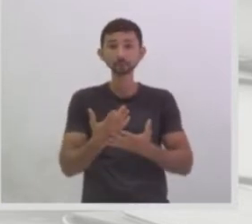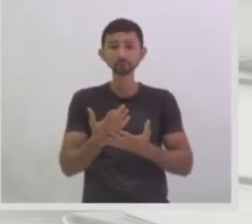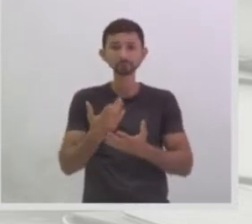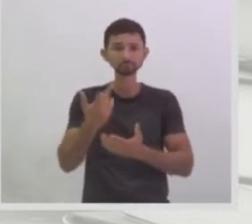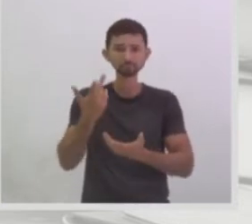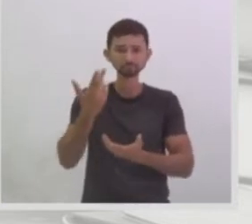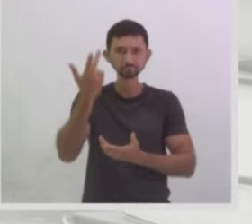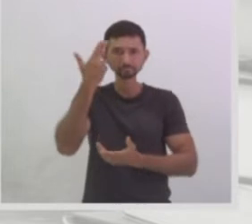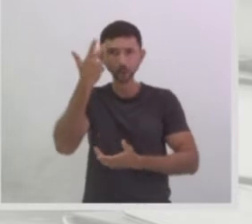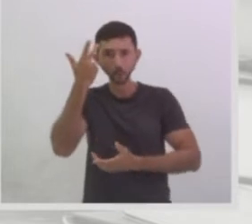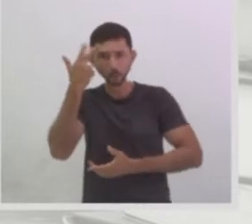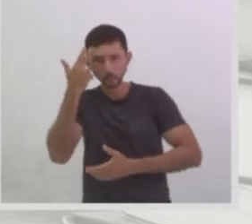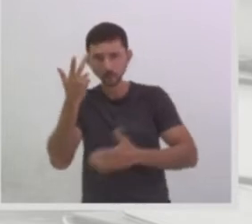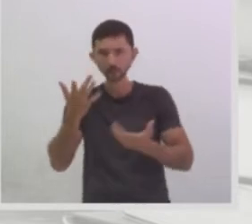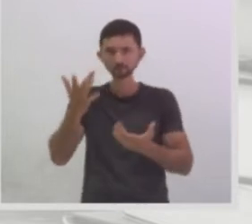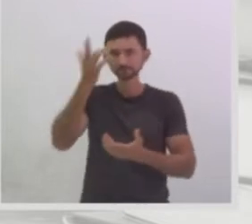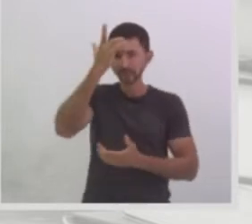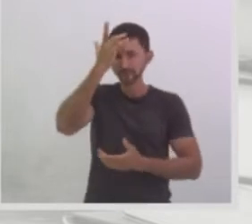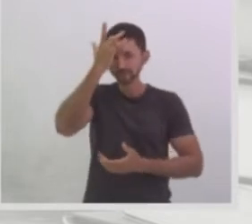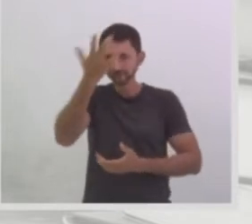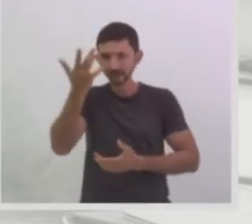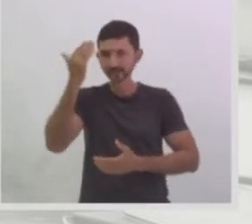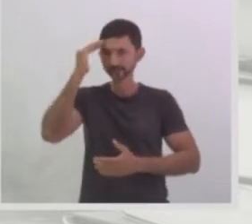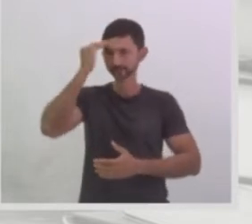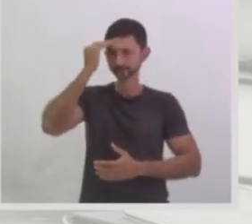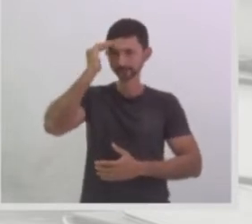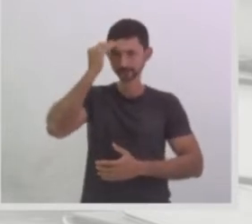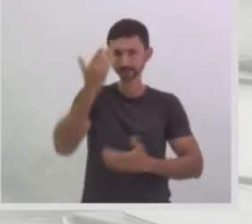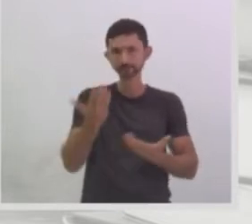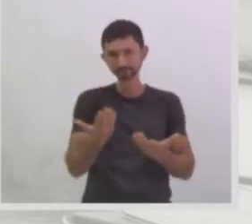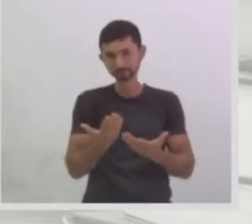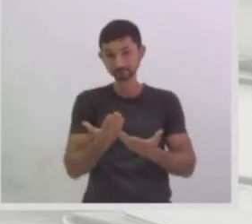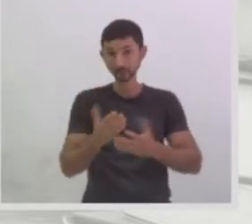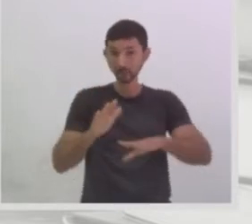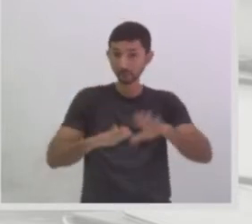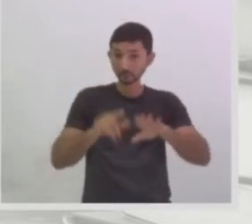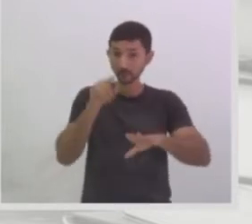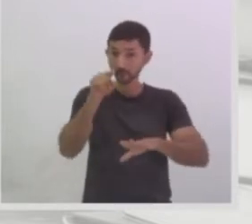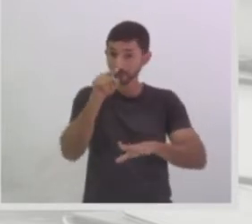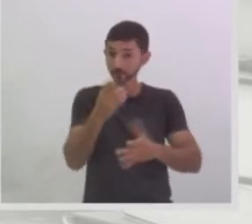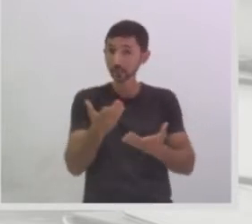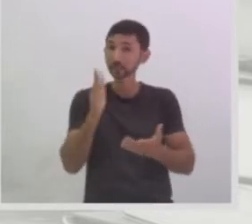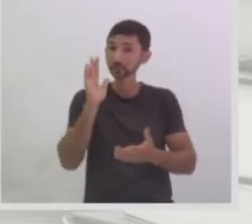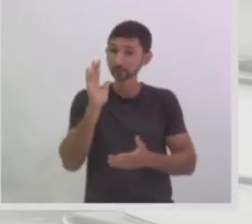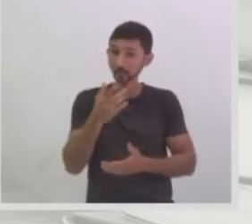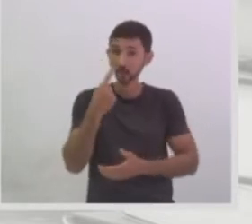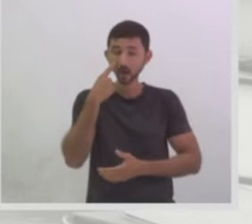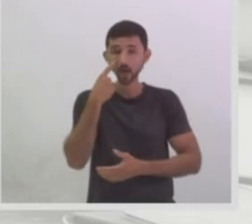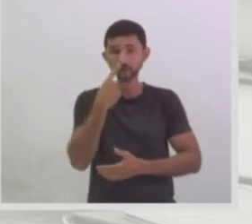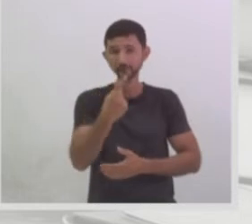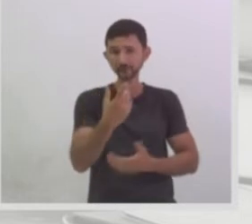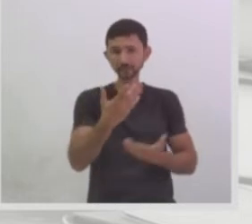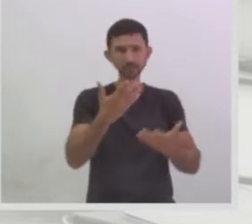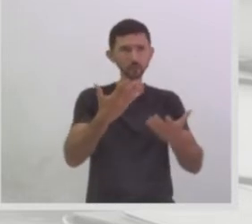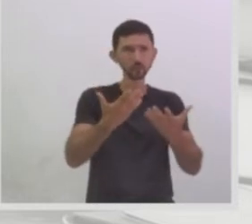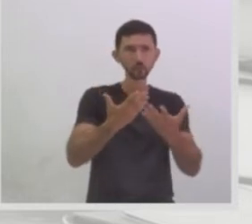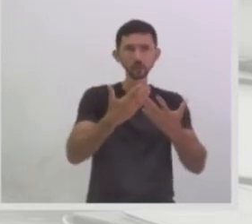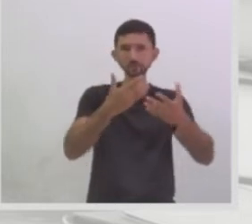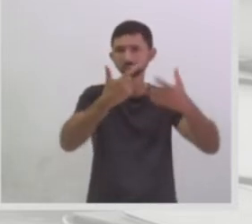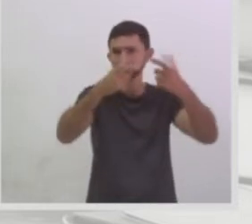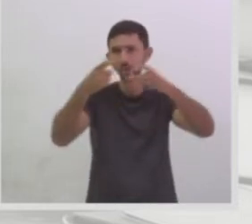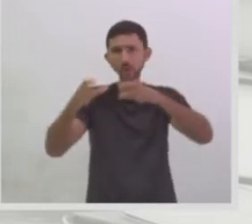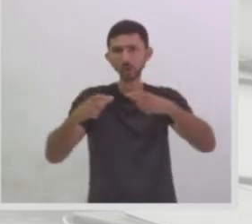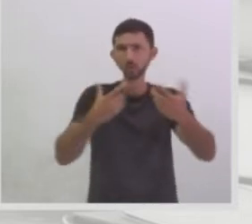né? Ela é a mais fácil de entender. Talvez você mesmo, né, já tenha visto em alguns lugares